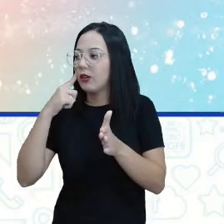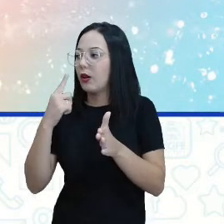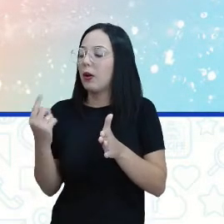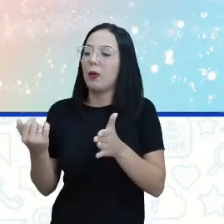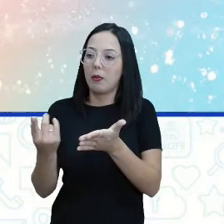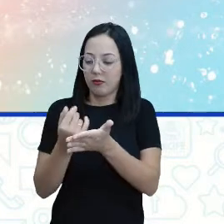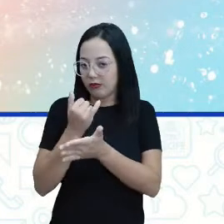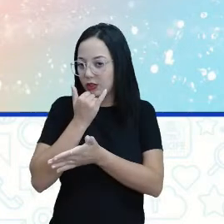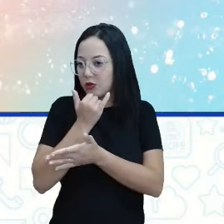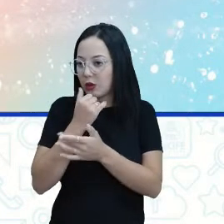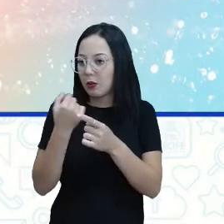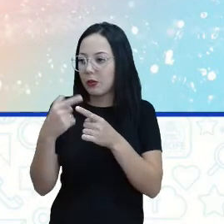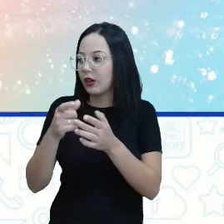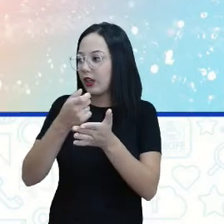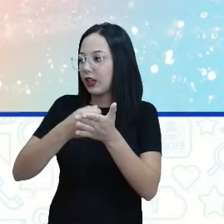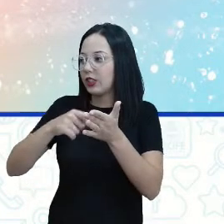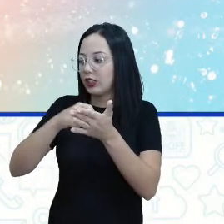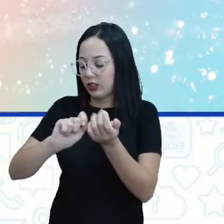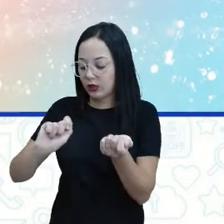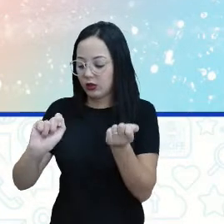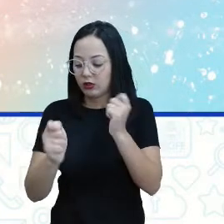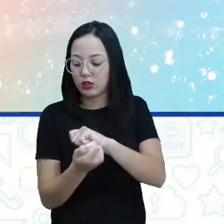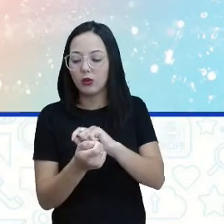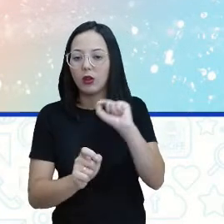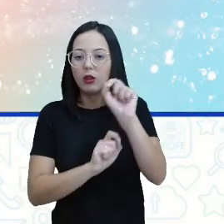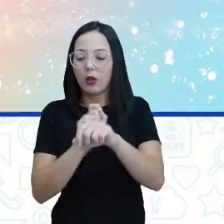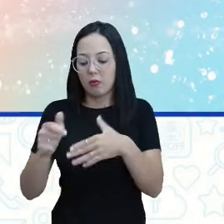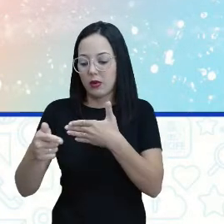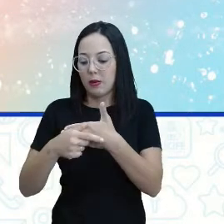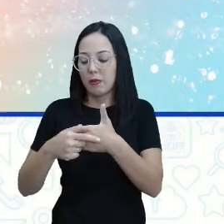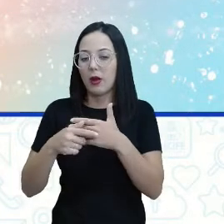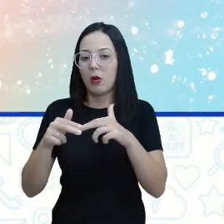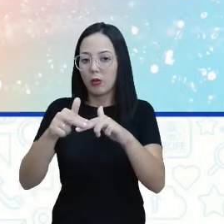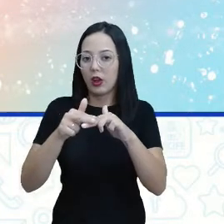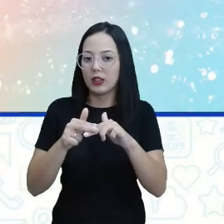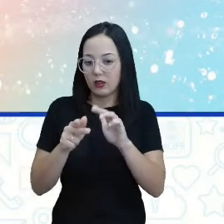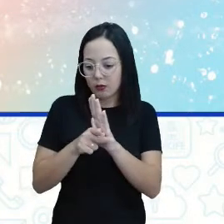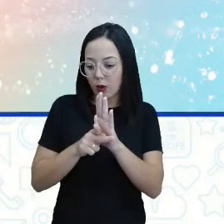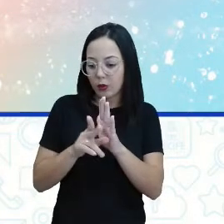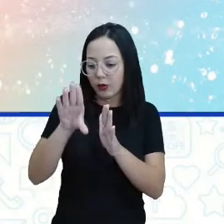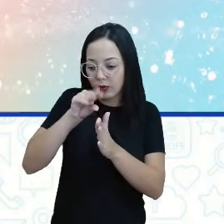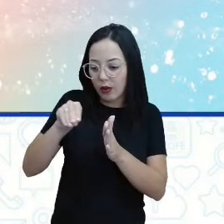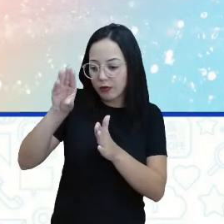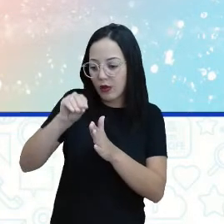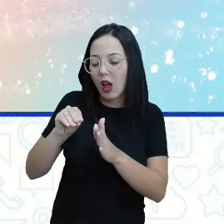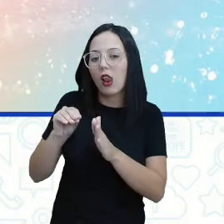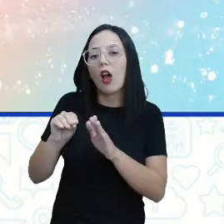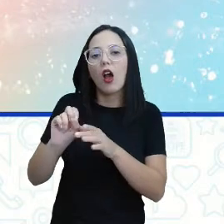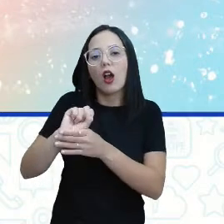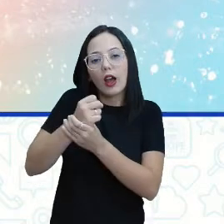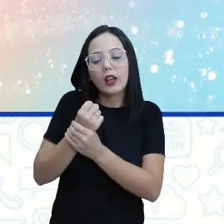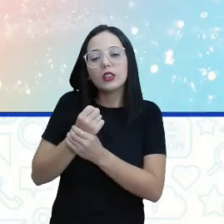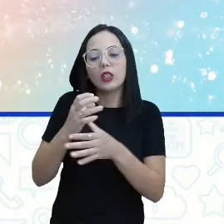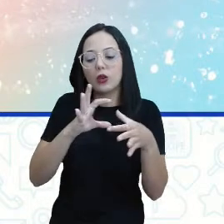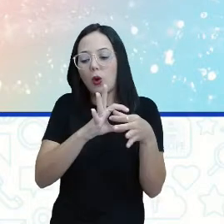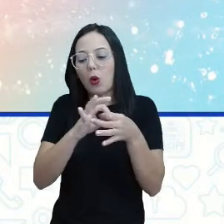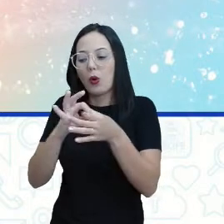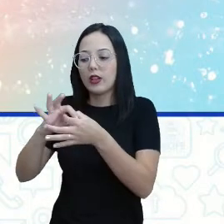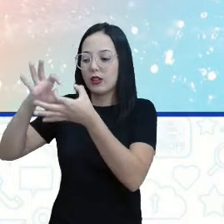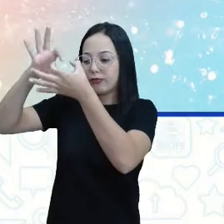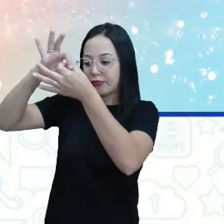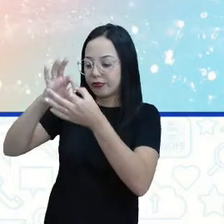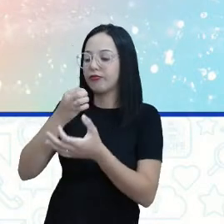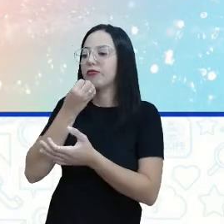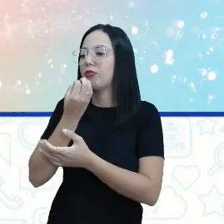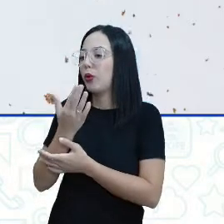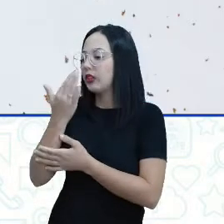Na escrita, substituem, em parte, o papel desempenhado pelos gestos na fala, garantindo coesão, coerência e boa